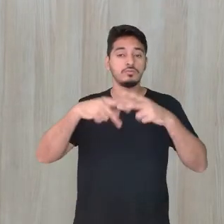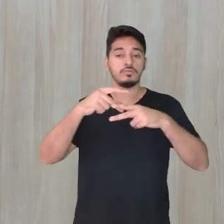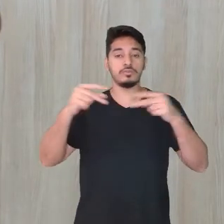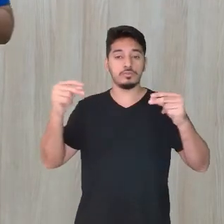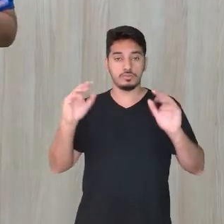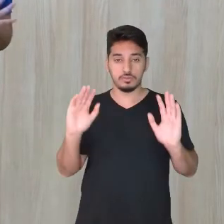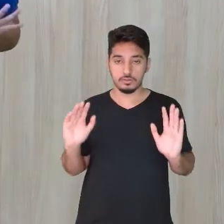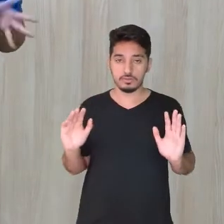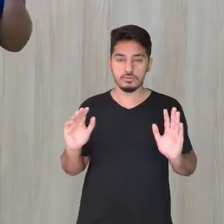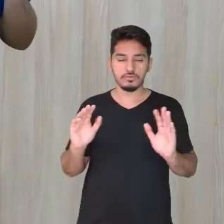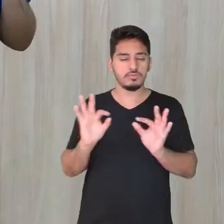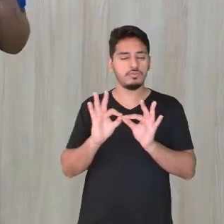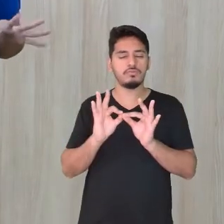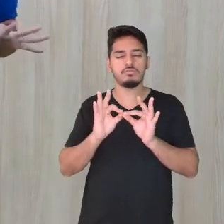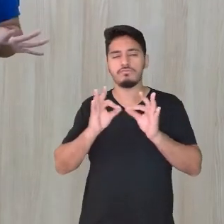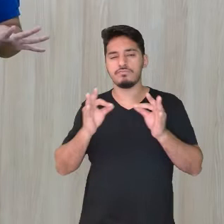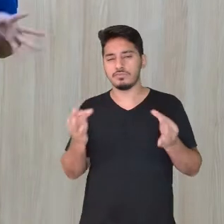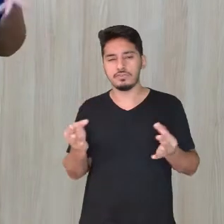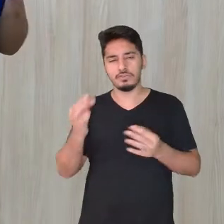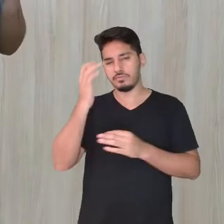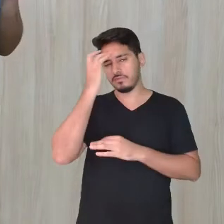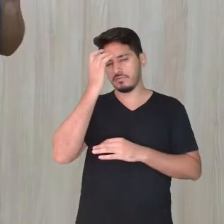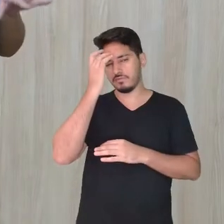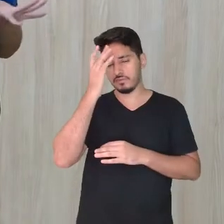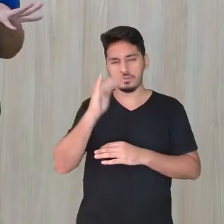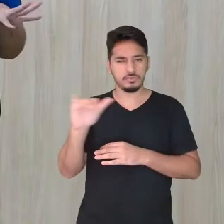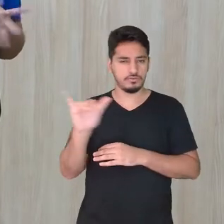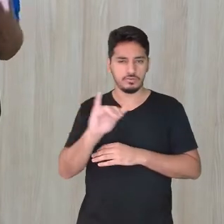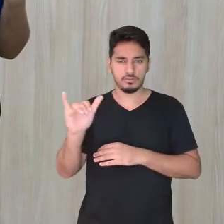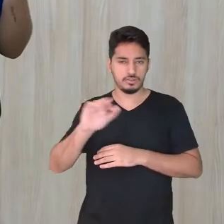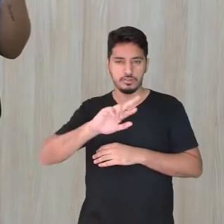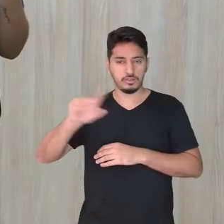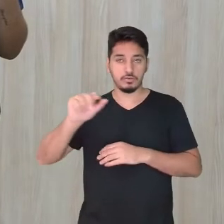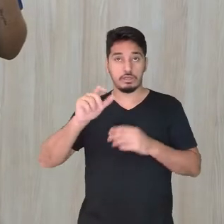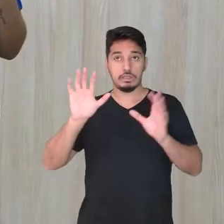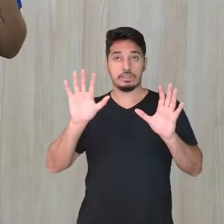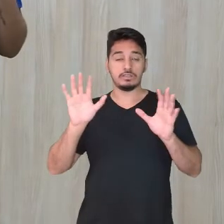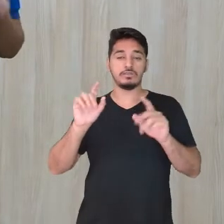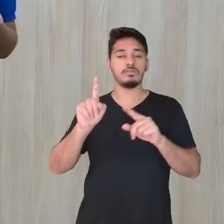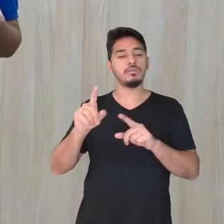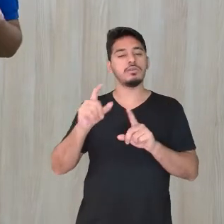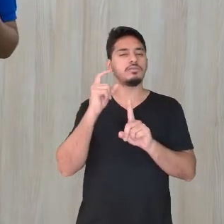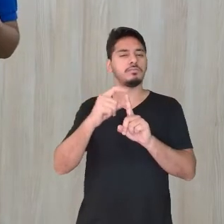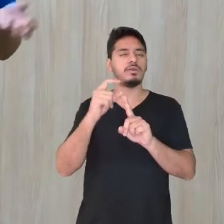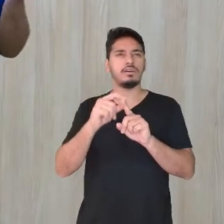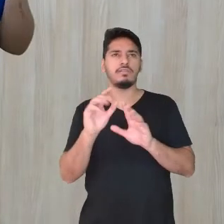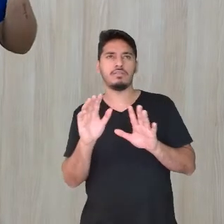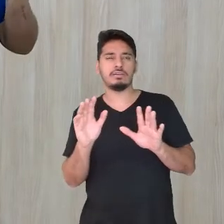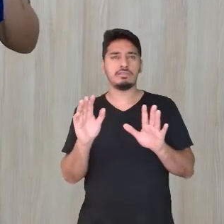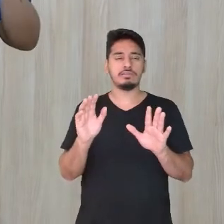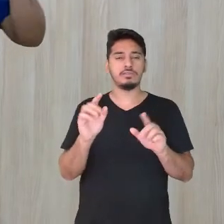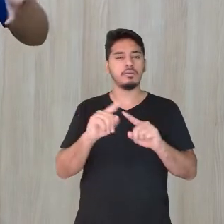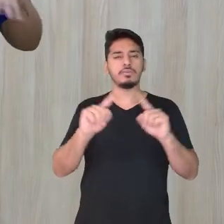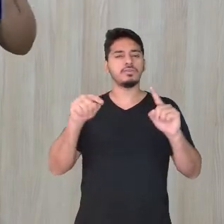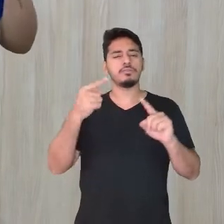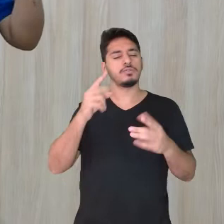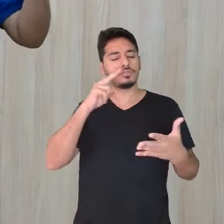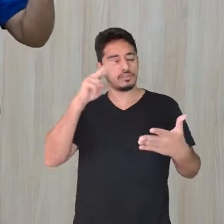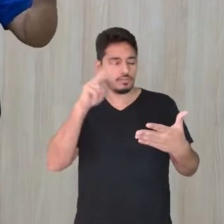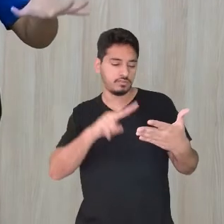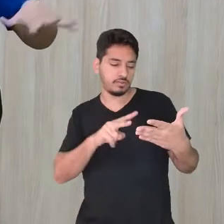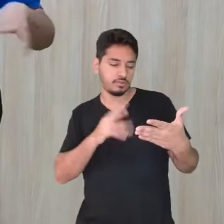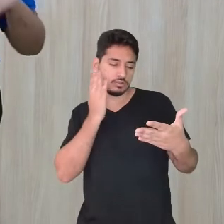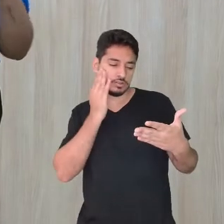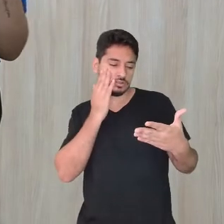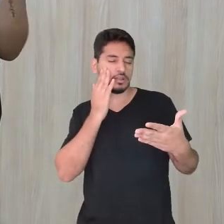presente. Fácil, tranquilo, tá vendo que não é bicho de 7 cabeças? As palavras assustam a gente, mas depois que a gente se naturaliza